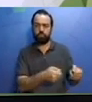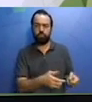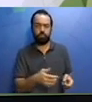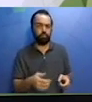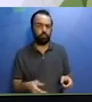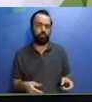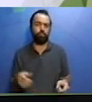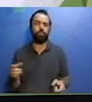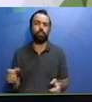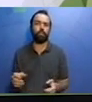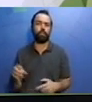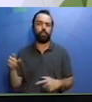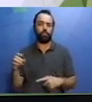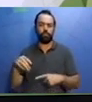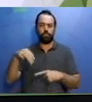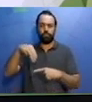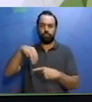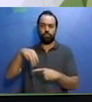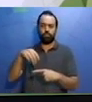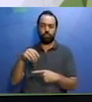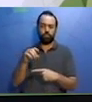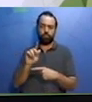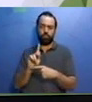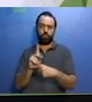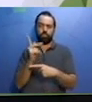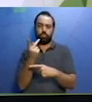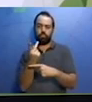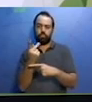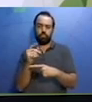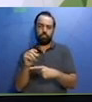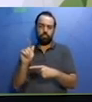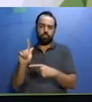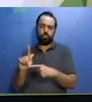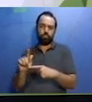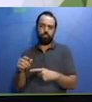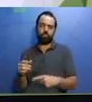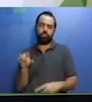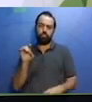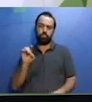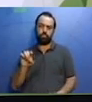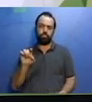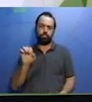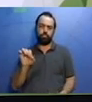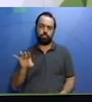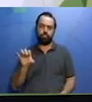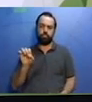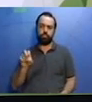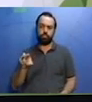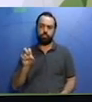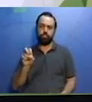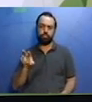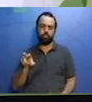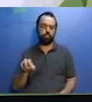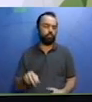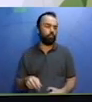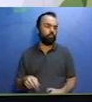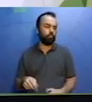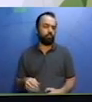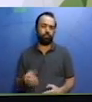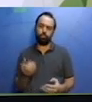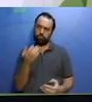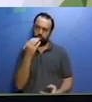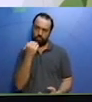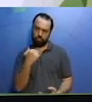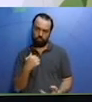uma substância muito tóxica e se ela for tocada, inalada, né, cheirada ou